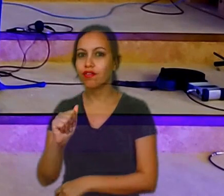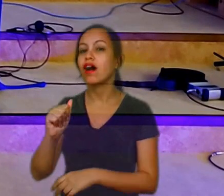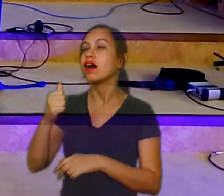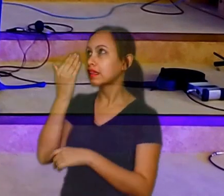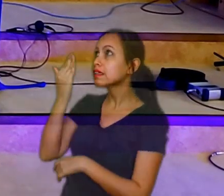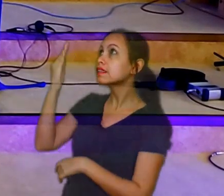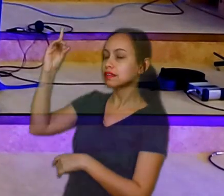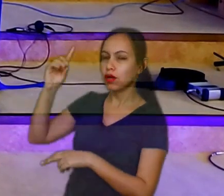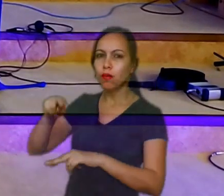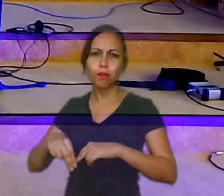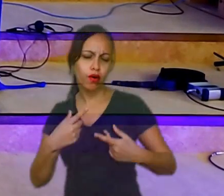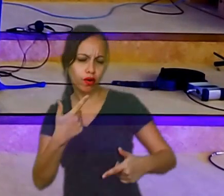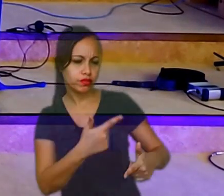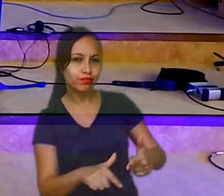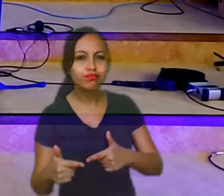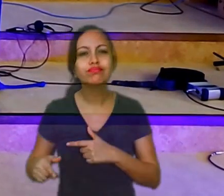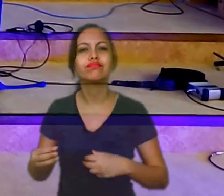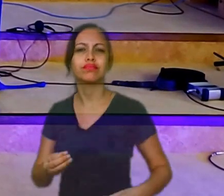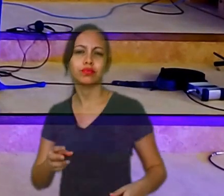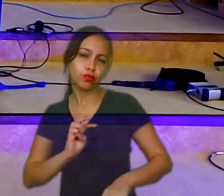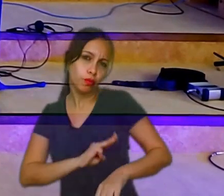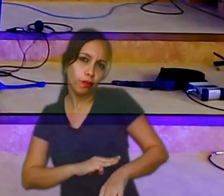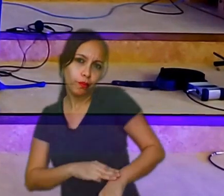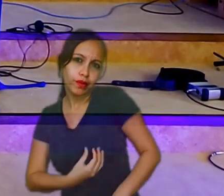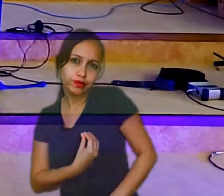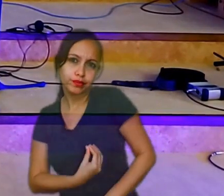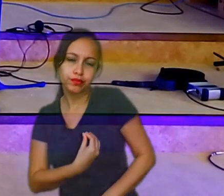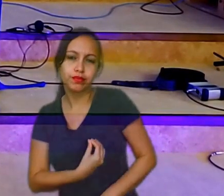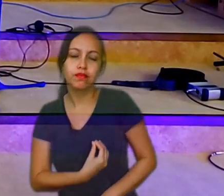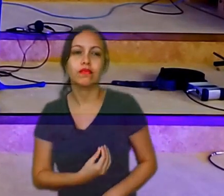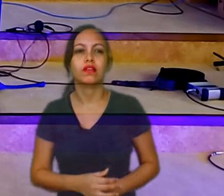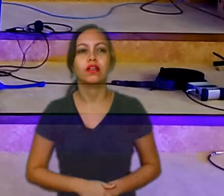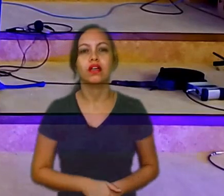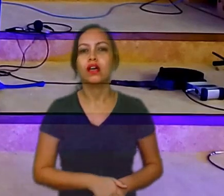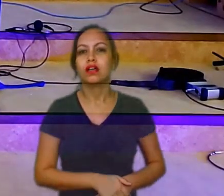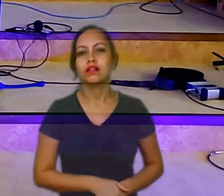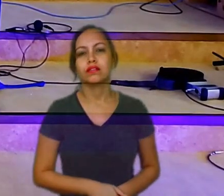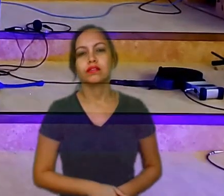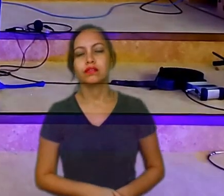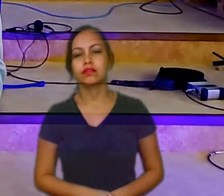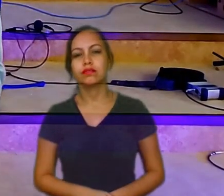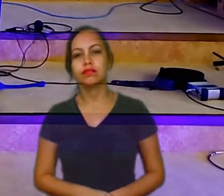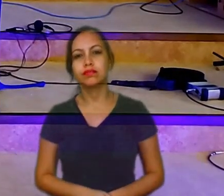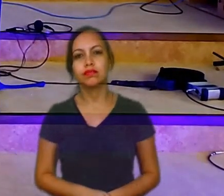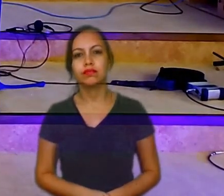pela circunstância vivida com o povo de Israel.